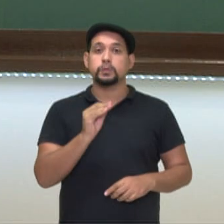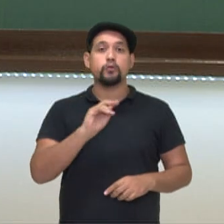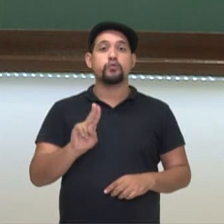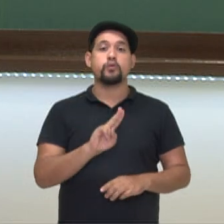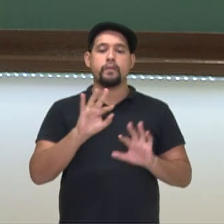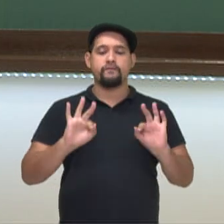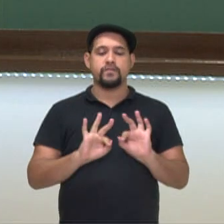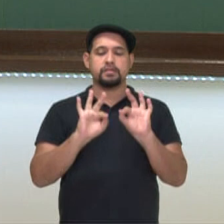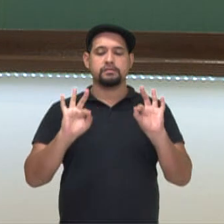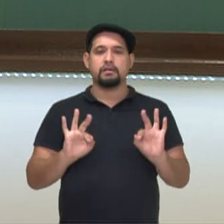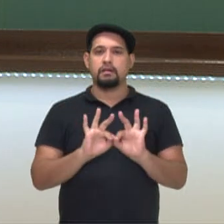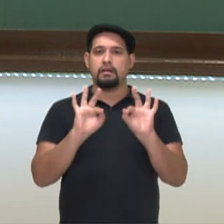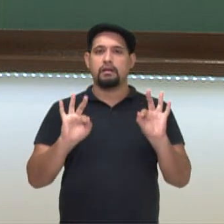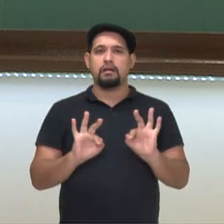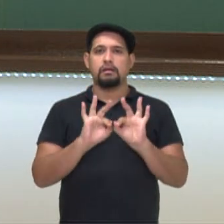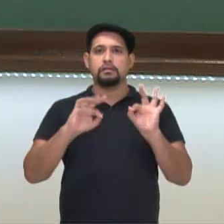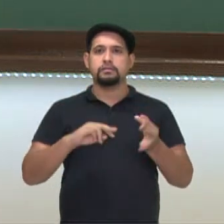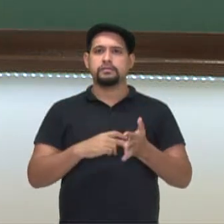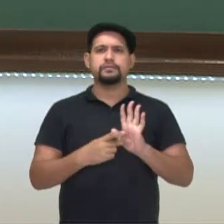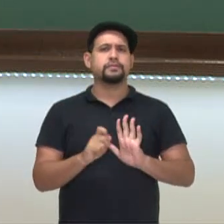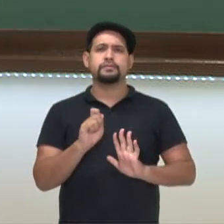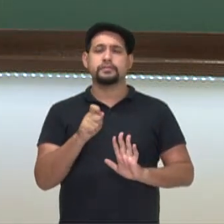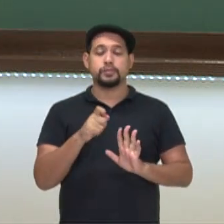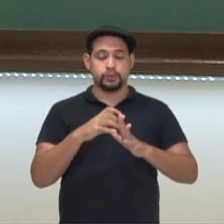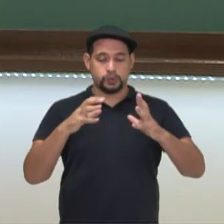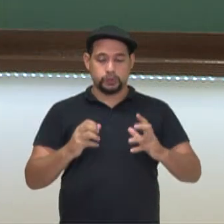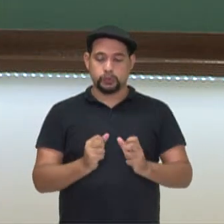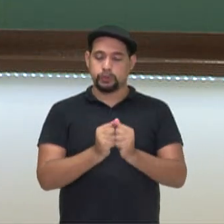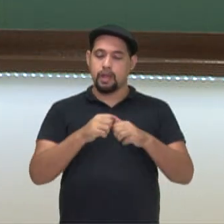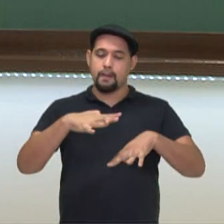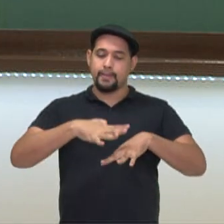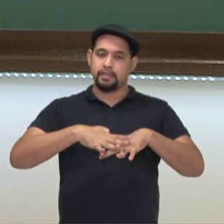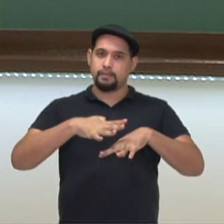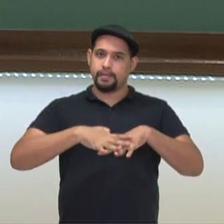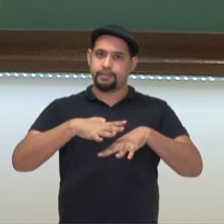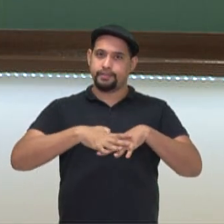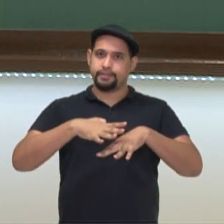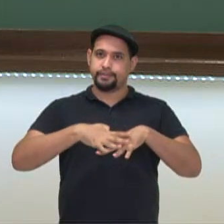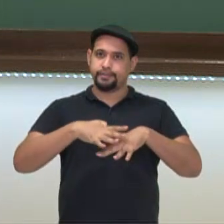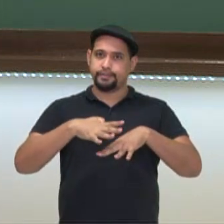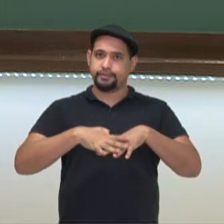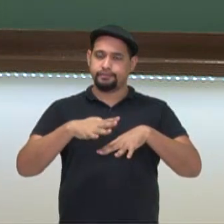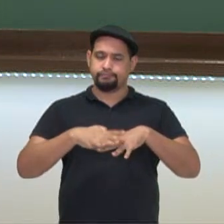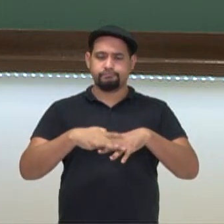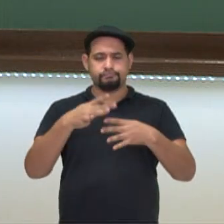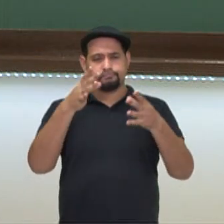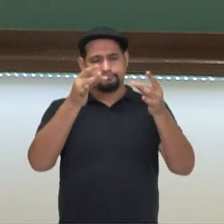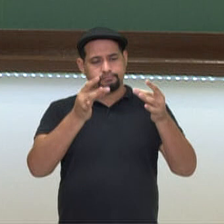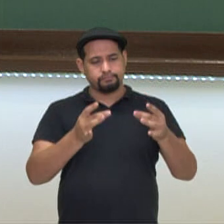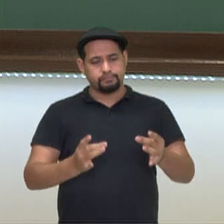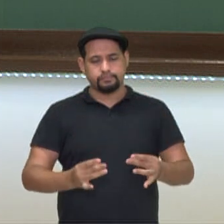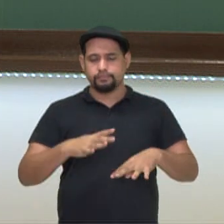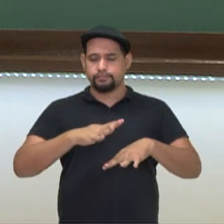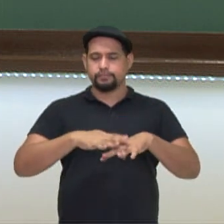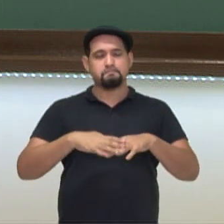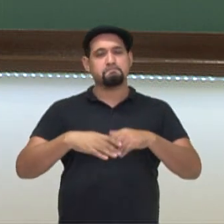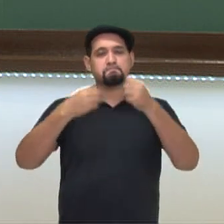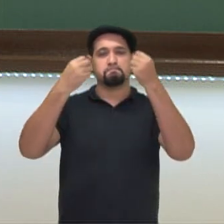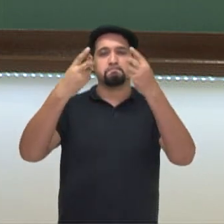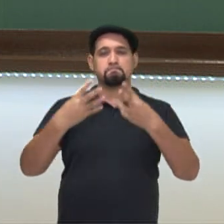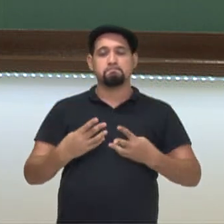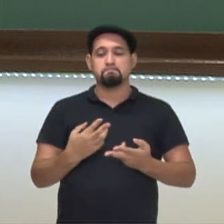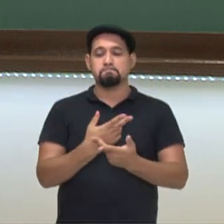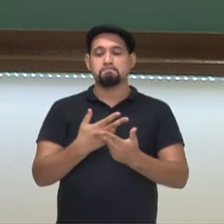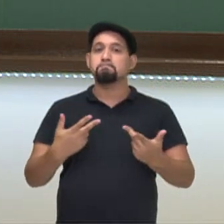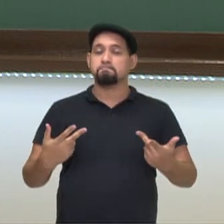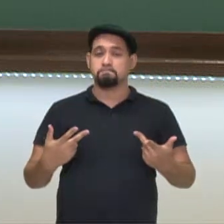física. A física é uma parte da ciência que junta a matemática, né, elementos de matemática, para explicar